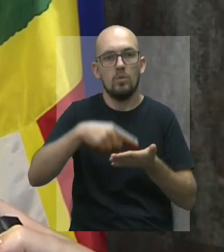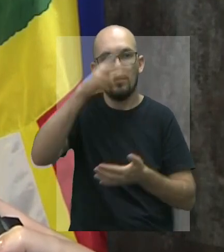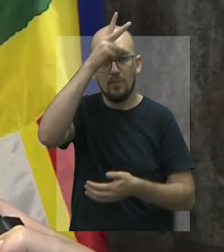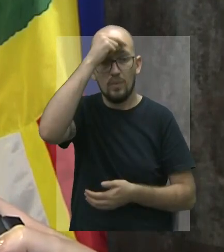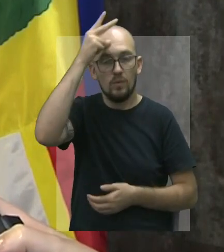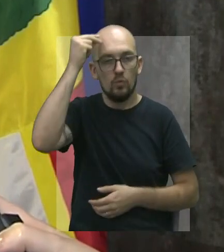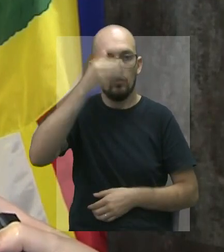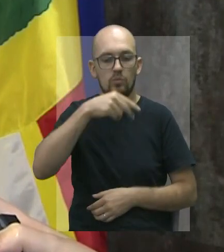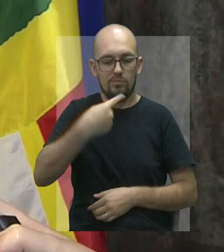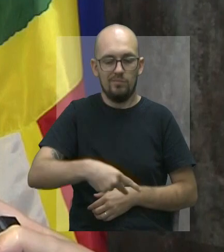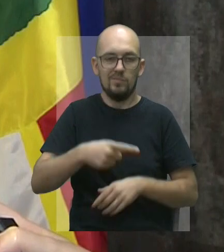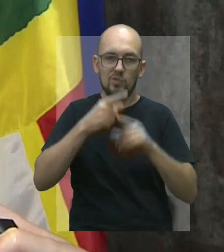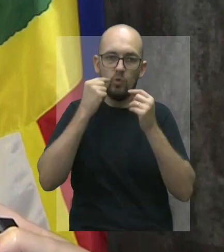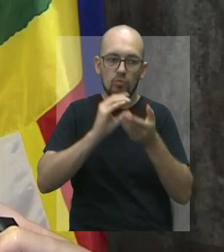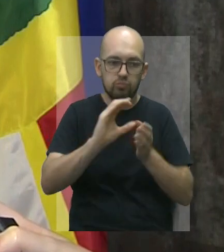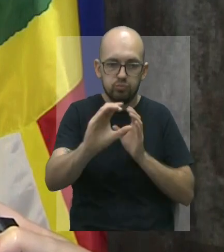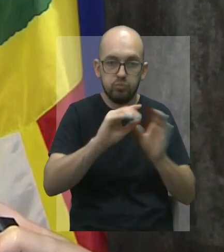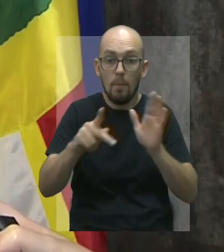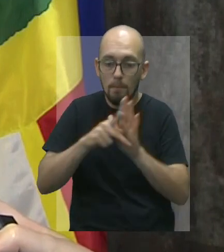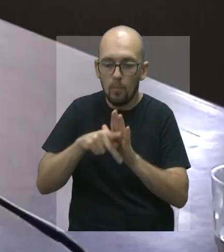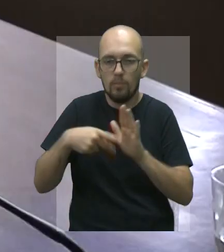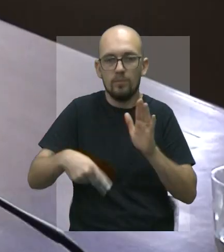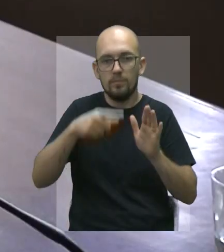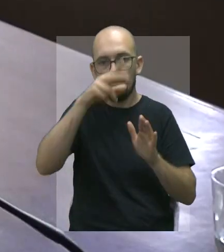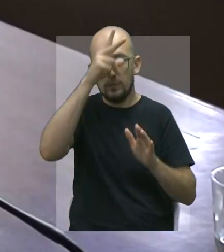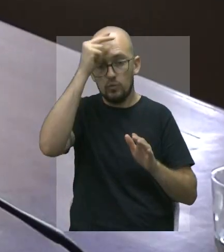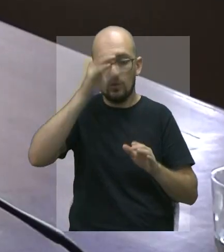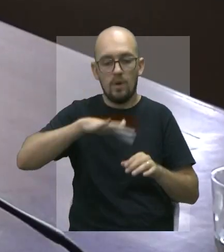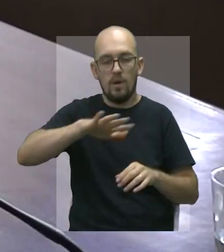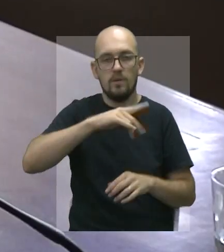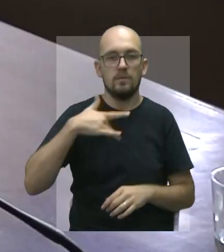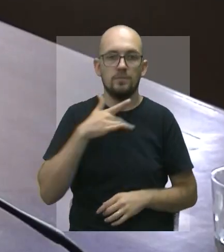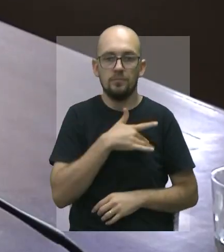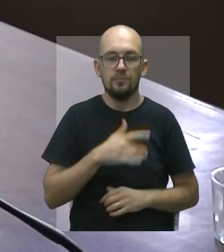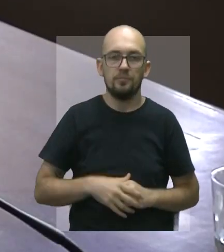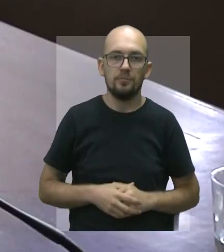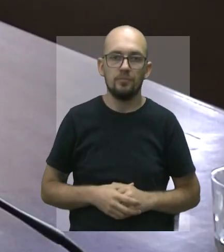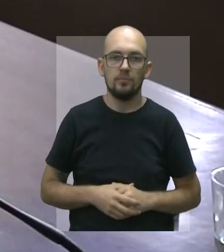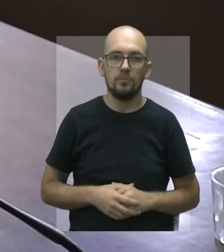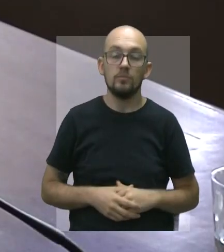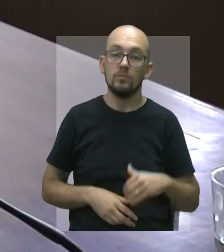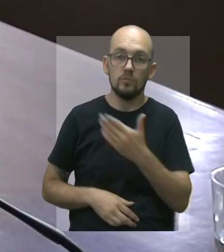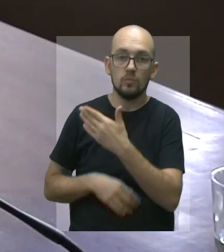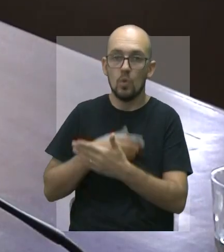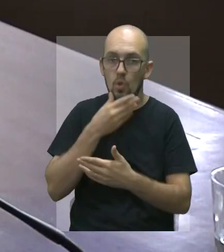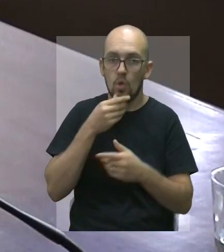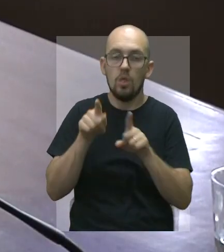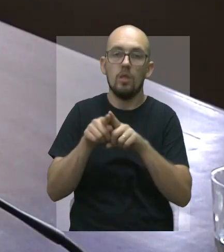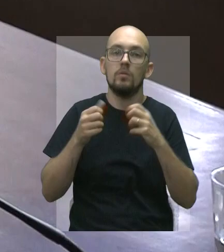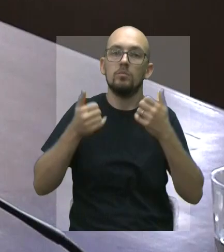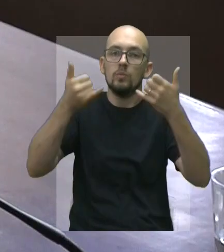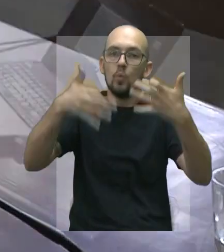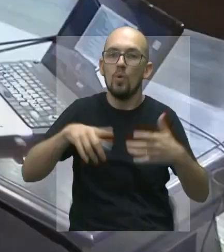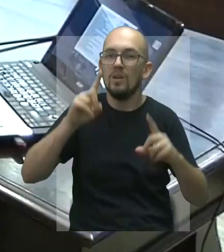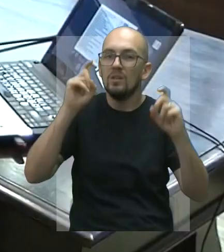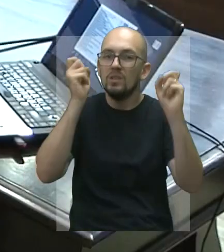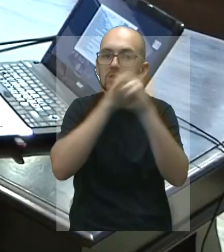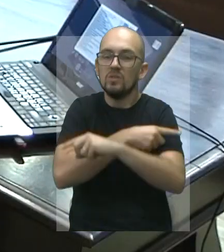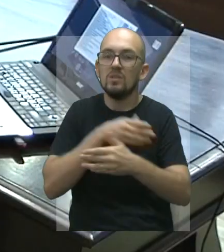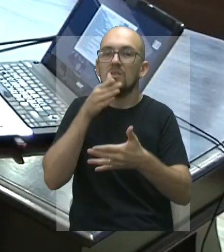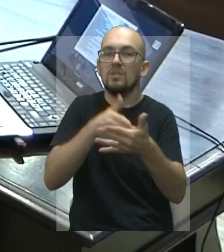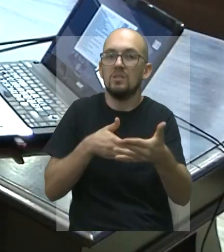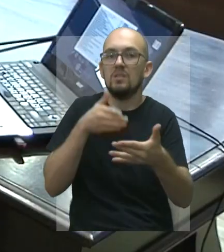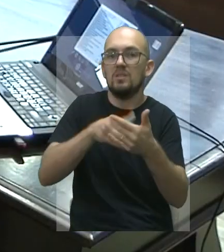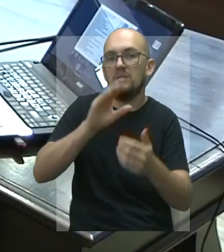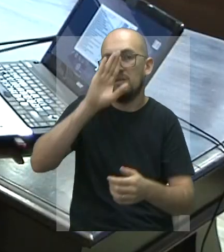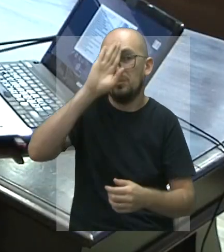na aplicação de recursos próprios na área da saúde. Scatimburgo também falou sobre as principais dificuldades enfrentadas